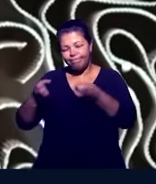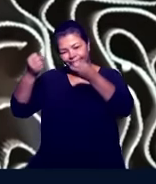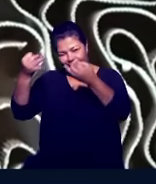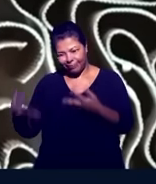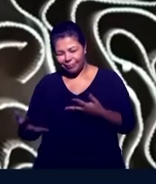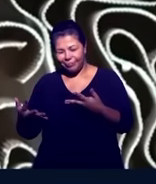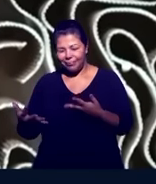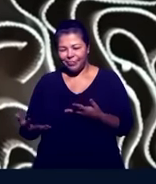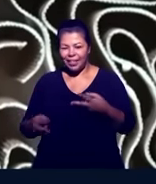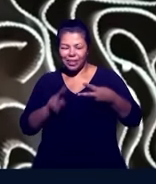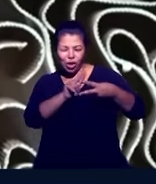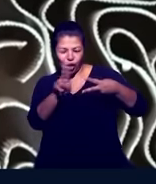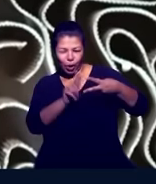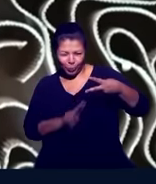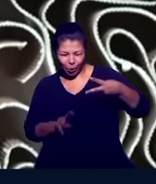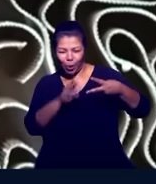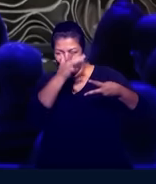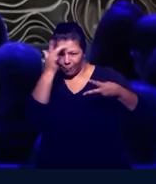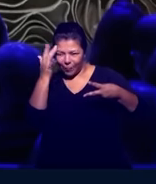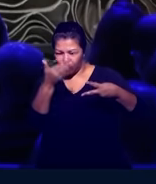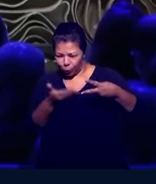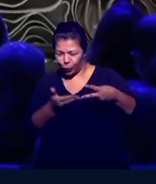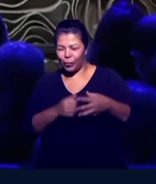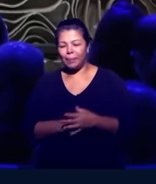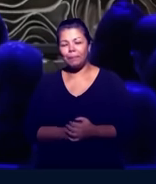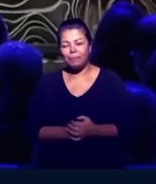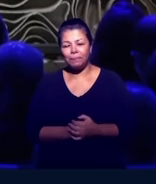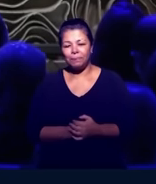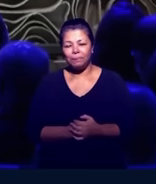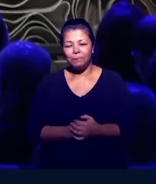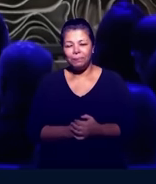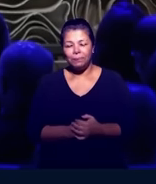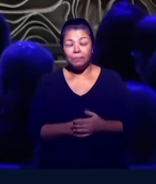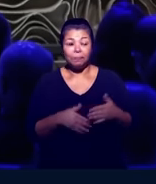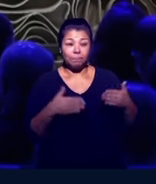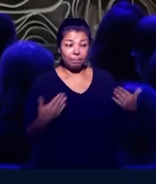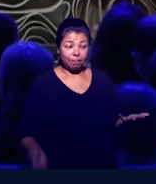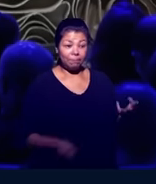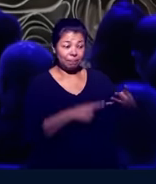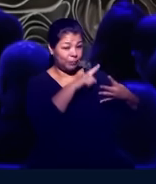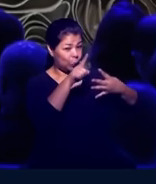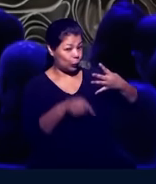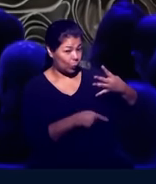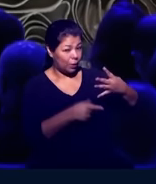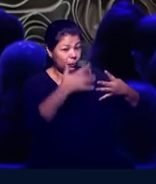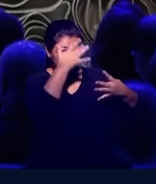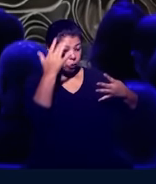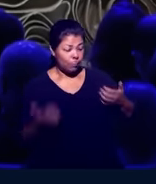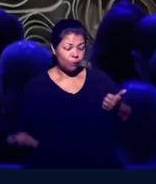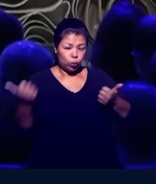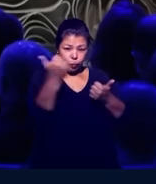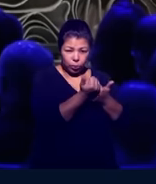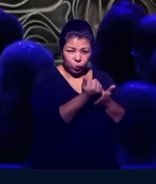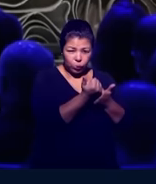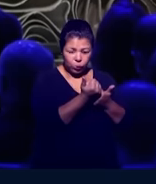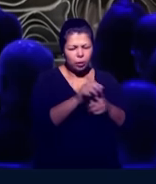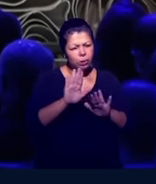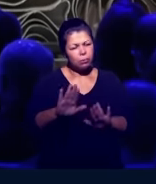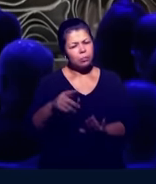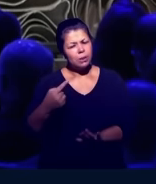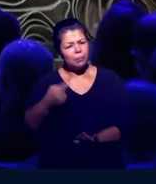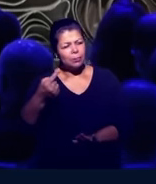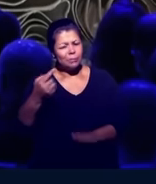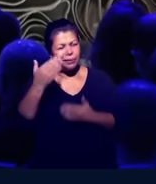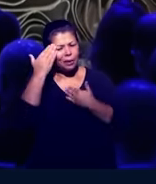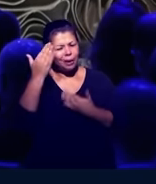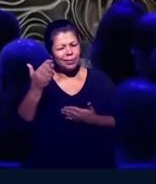foram indicados paraa diretoria do Banco Central olha os quatro que foram substituídos primeiro agradecer quem tá deixando